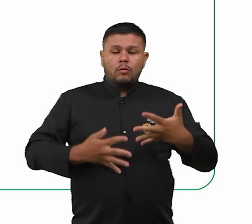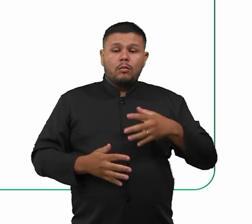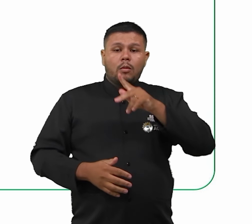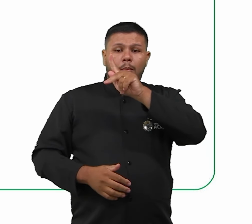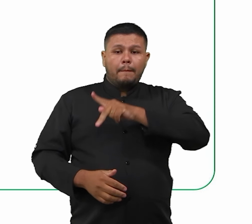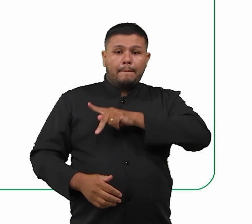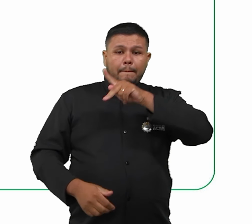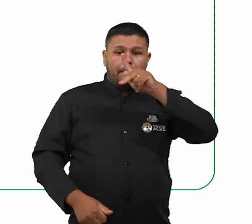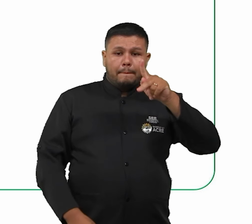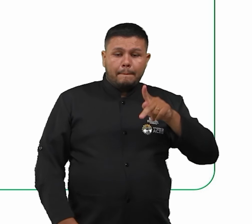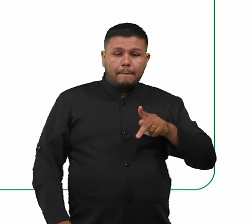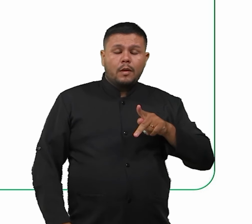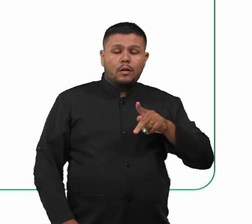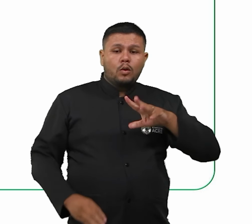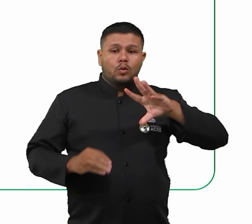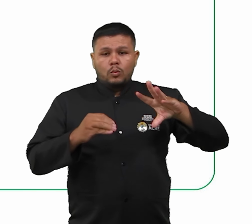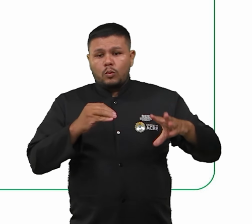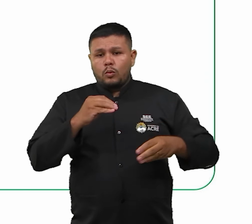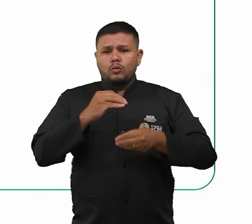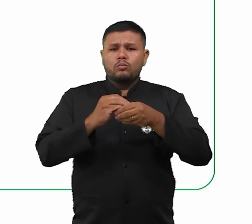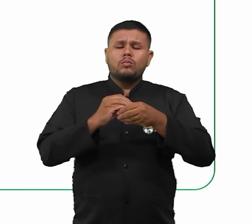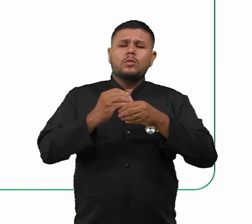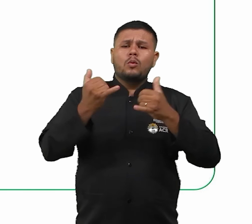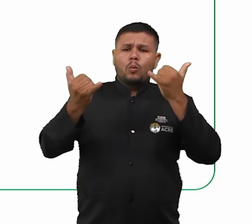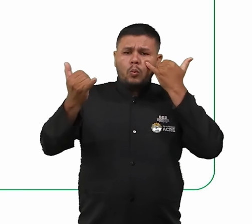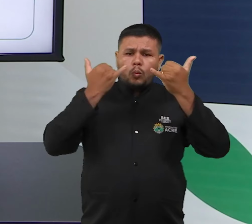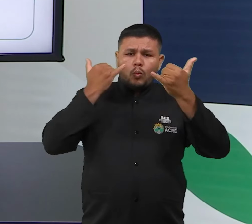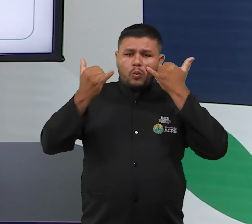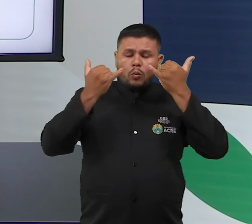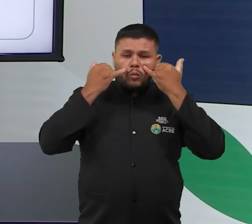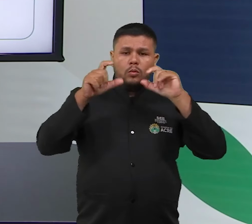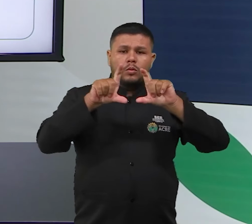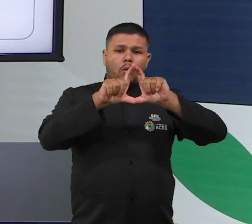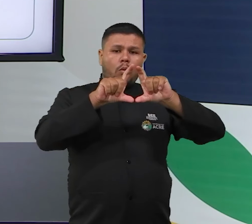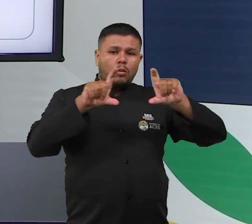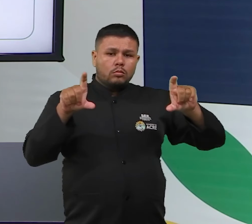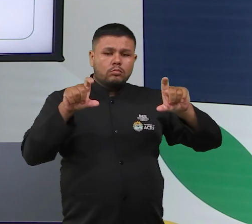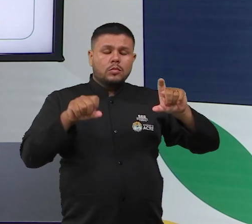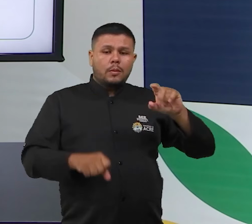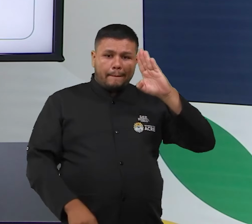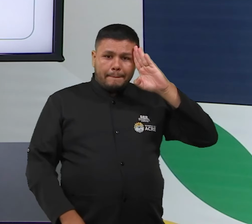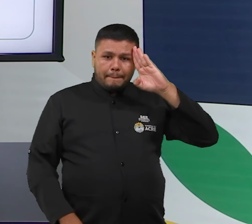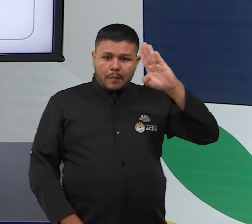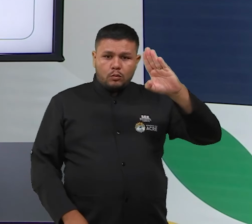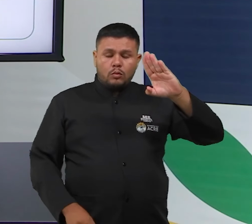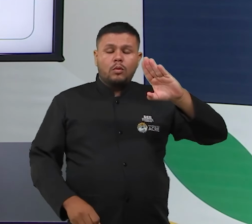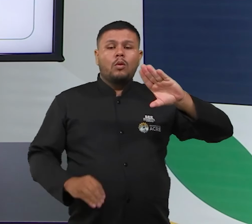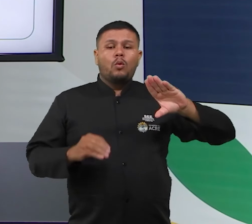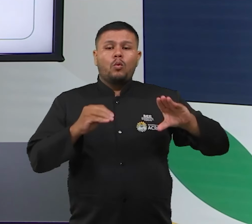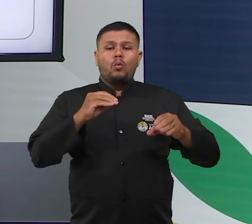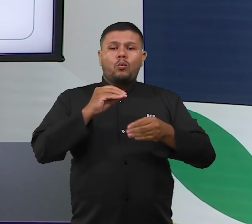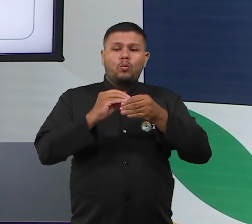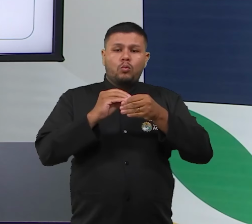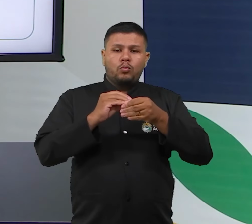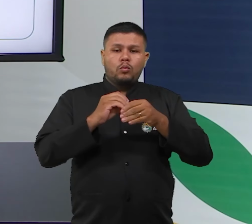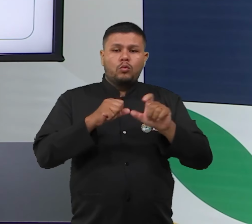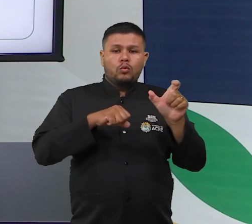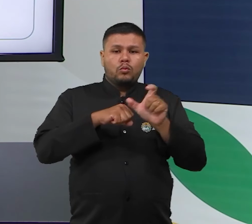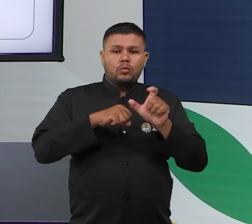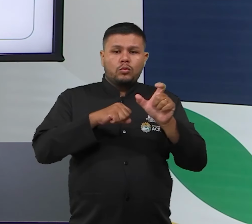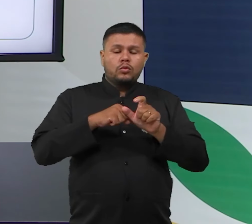estou aqui acrescentando uma informação sobre a oração principal. Eu estou acrescentando uma informação sobre o substantivo